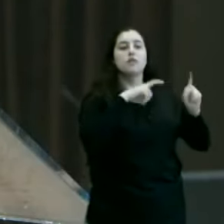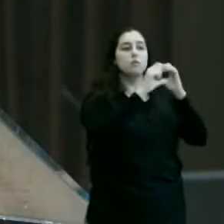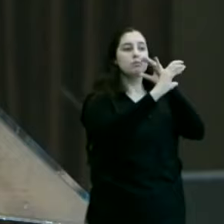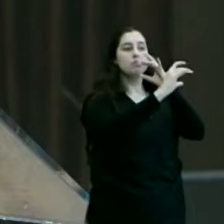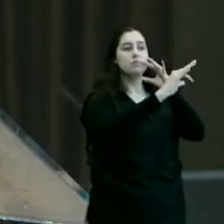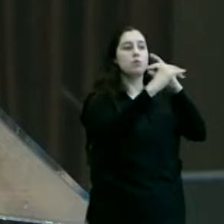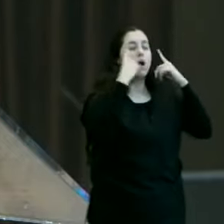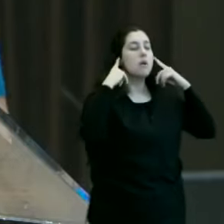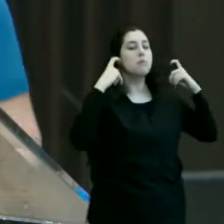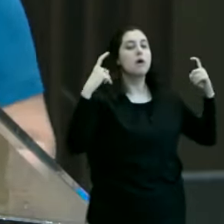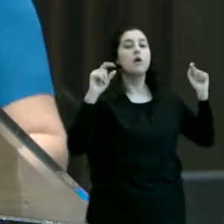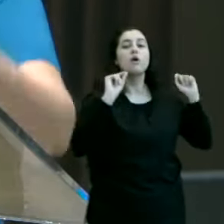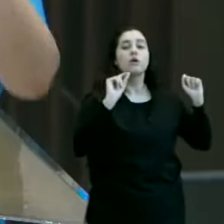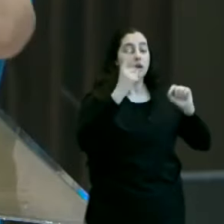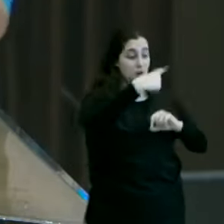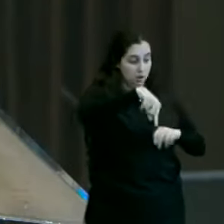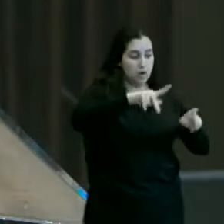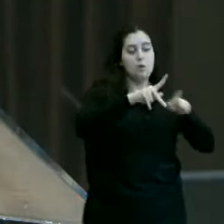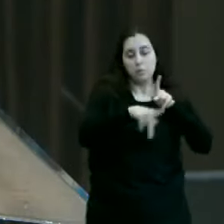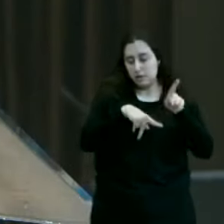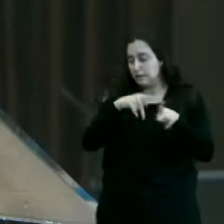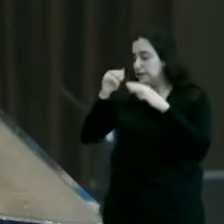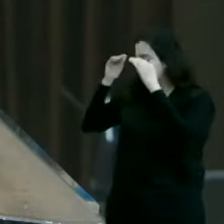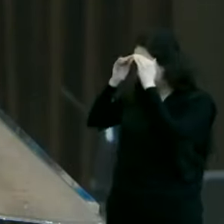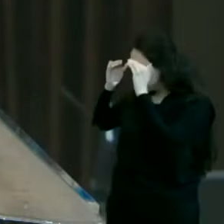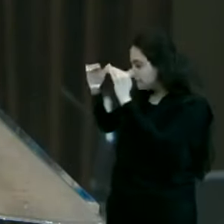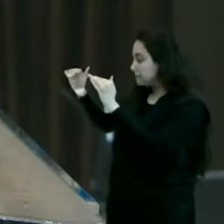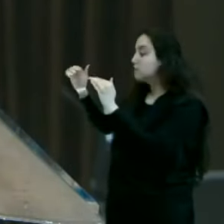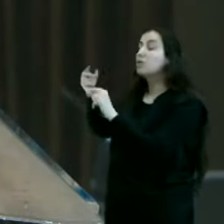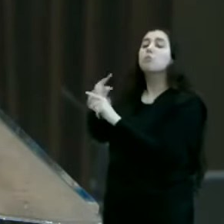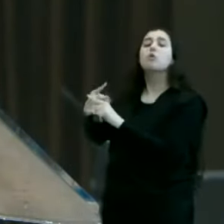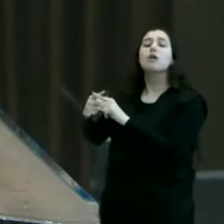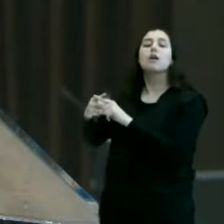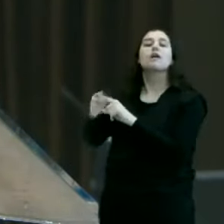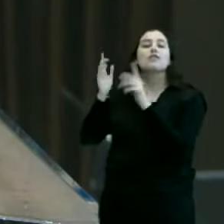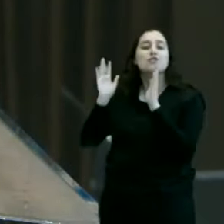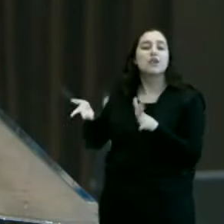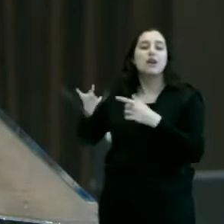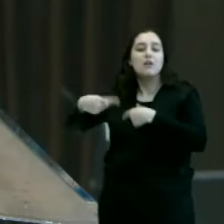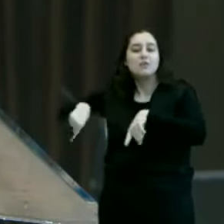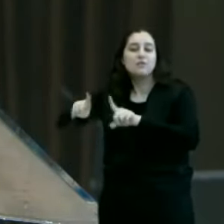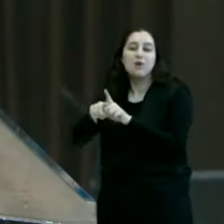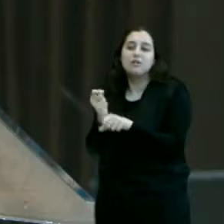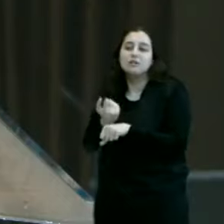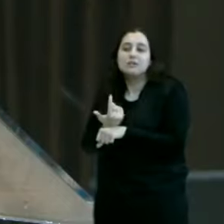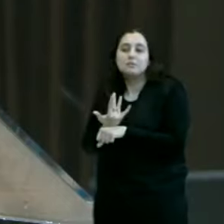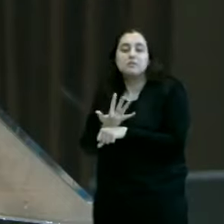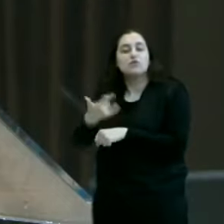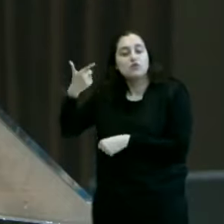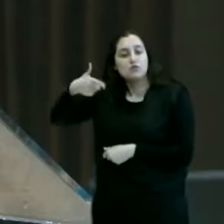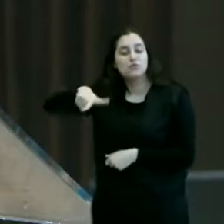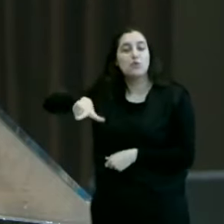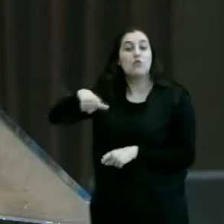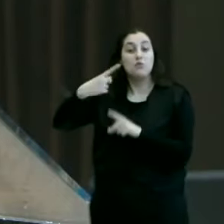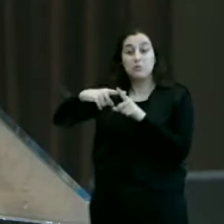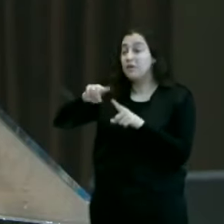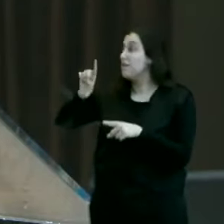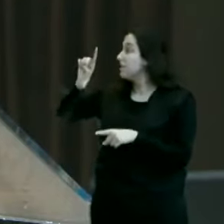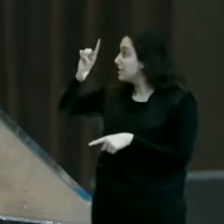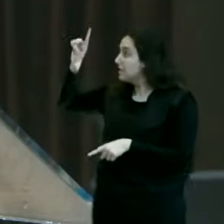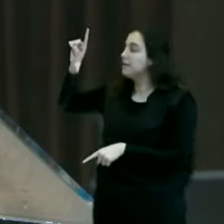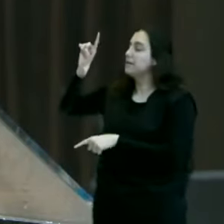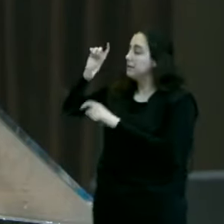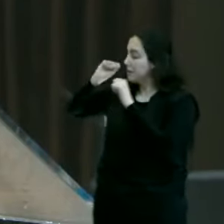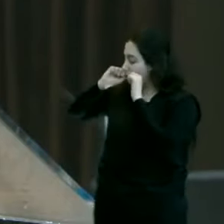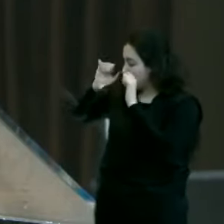trombeta. E por que o povo atendeu? Porque havia avivamento no toque da trombeta, porque a mão do Senhor